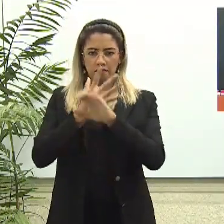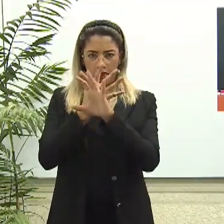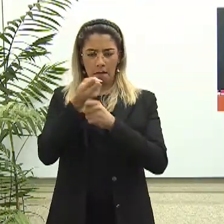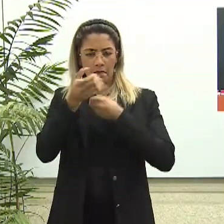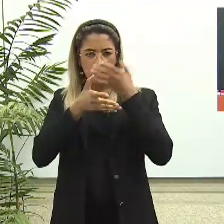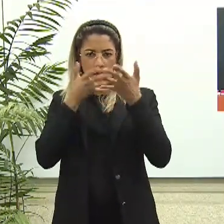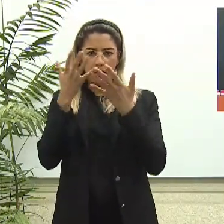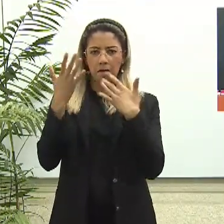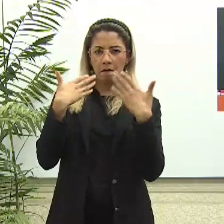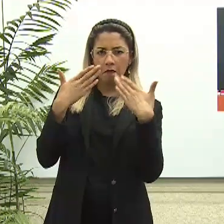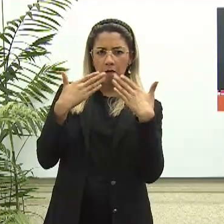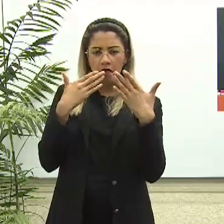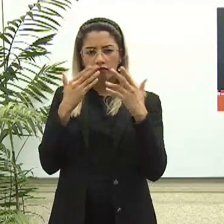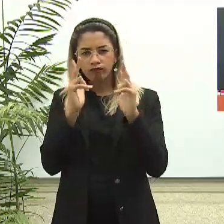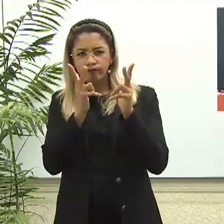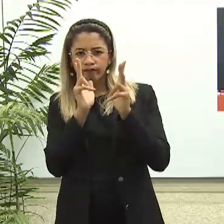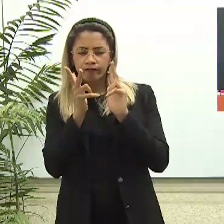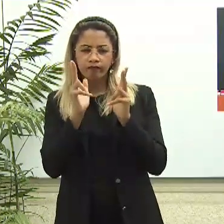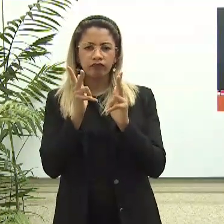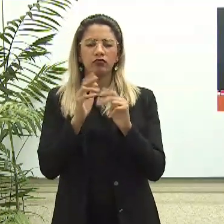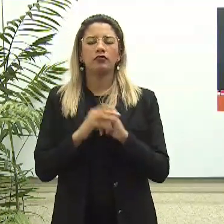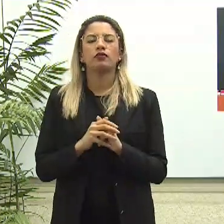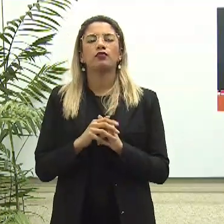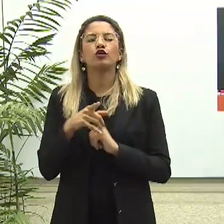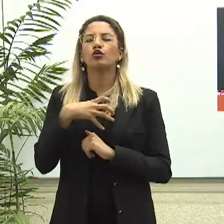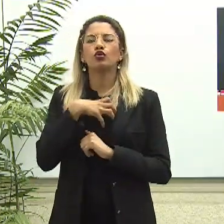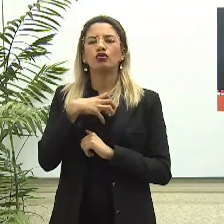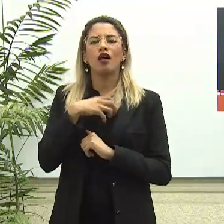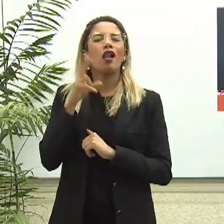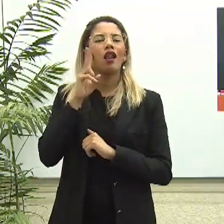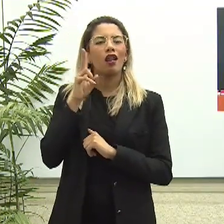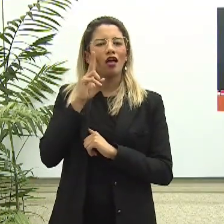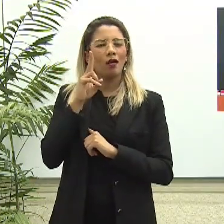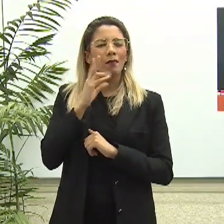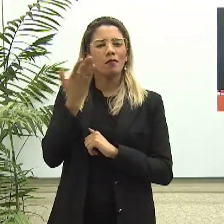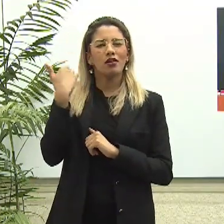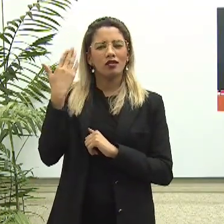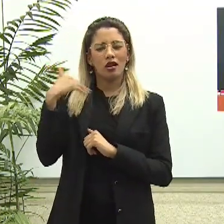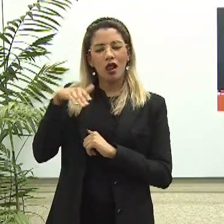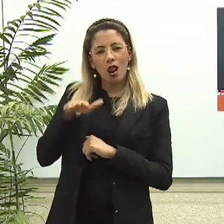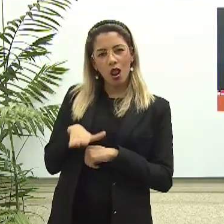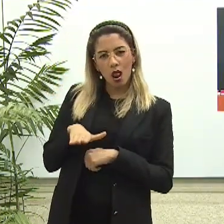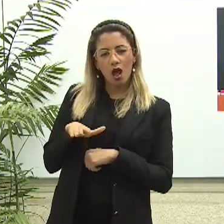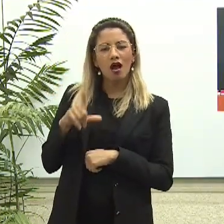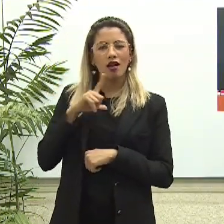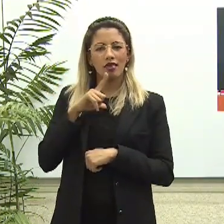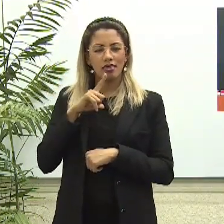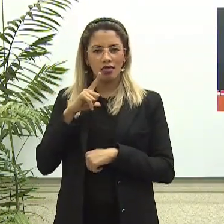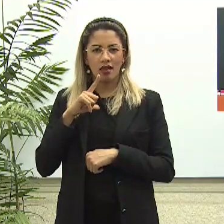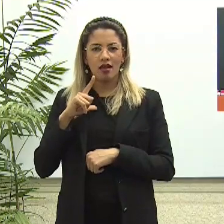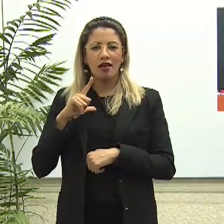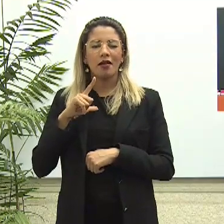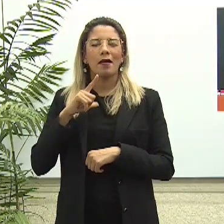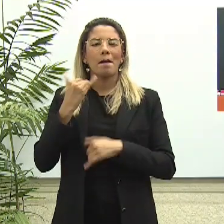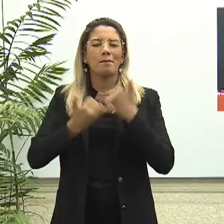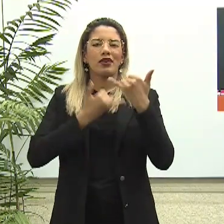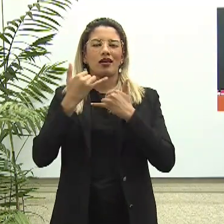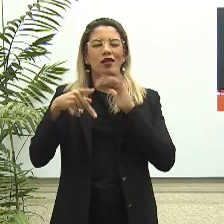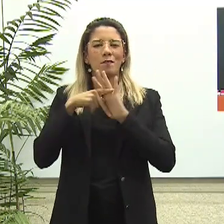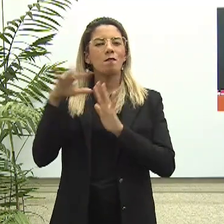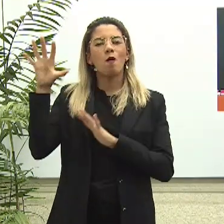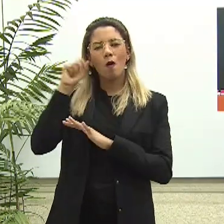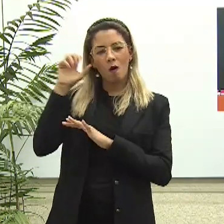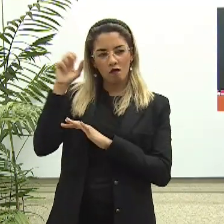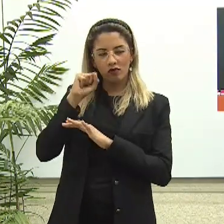ela não é uma voz que sai você lembra daquela daquela latinha quando a gente é criança que põe um barbante e fala aqui ela